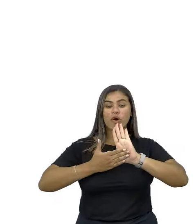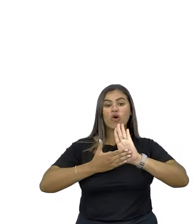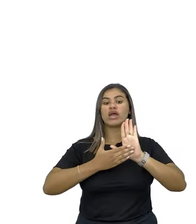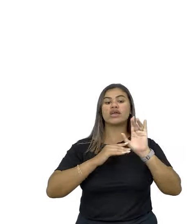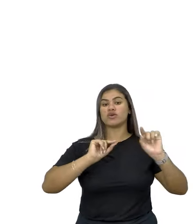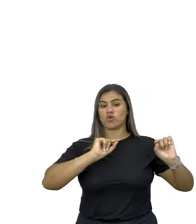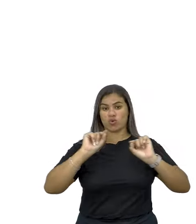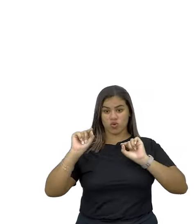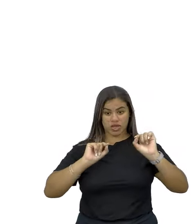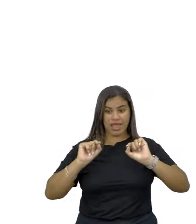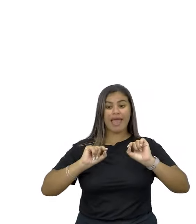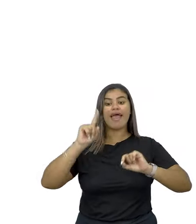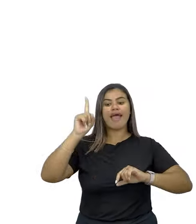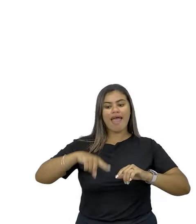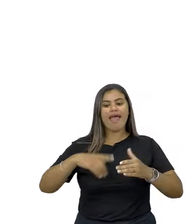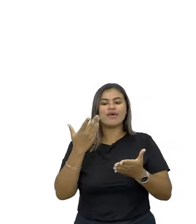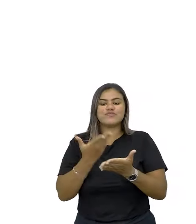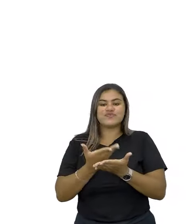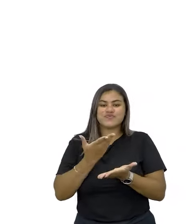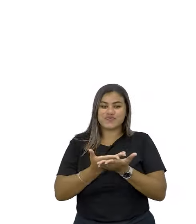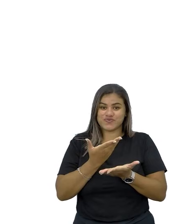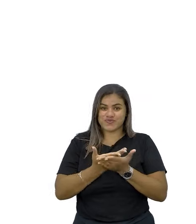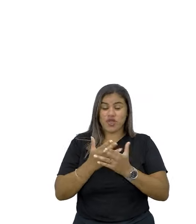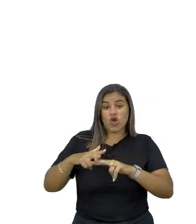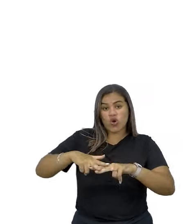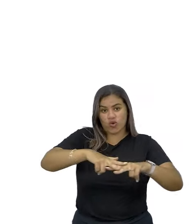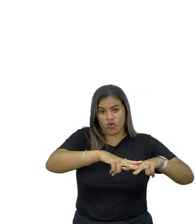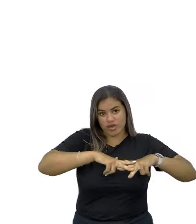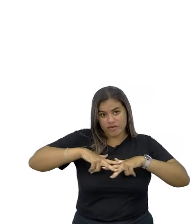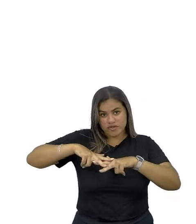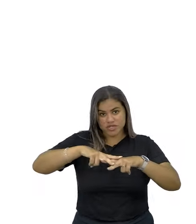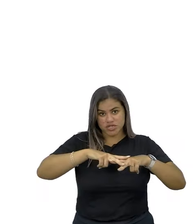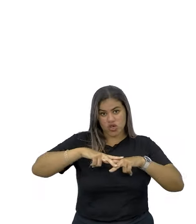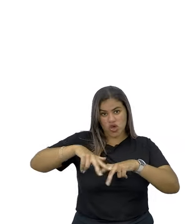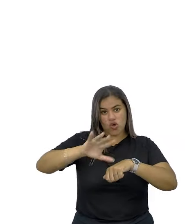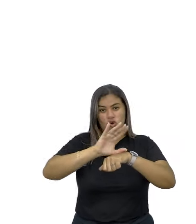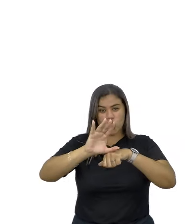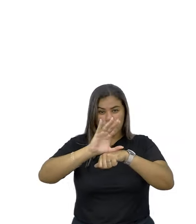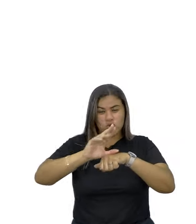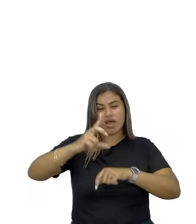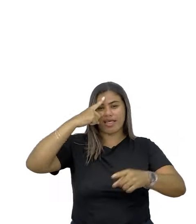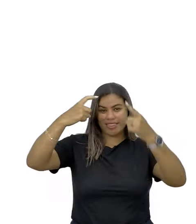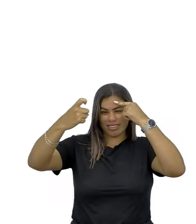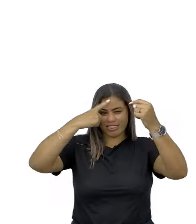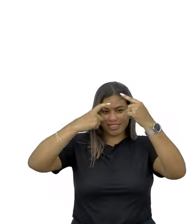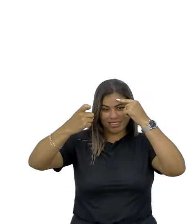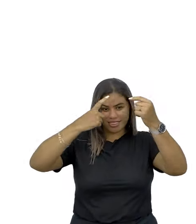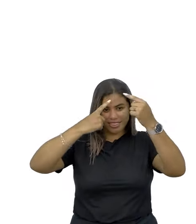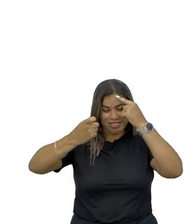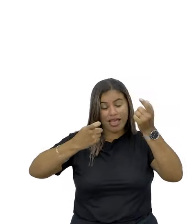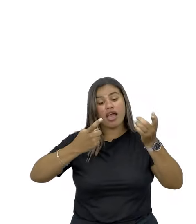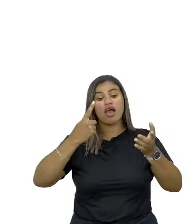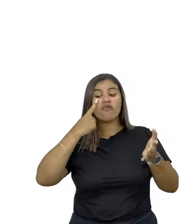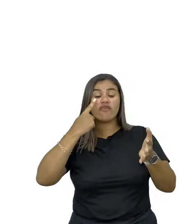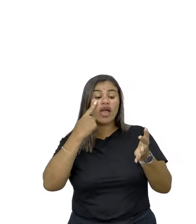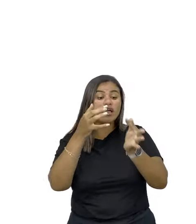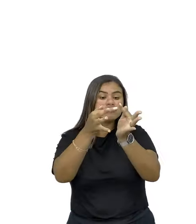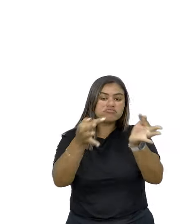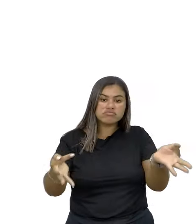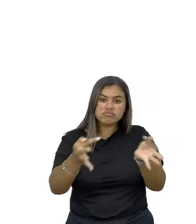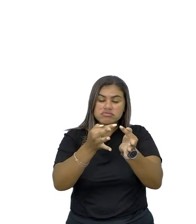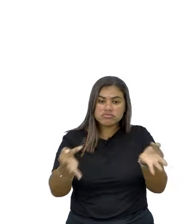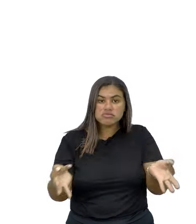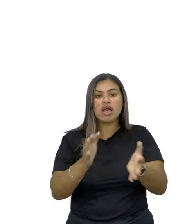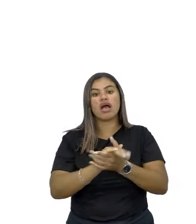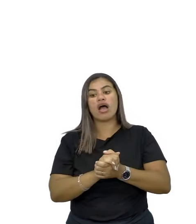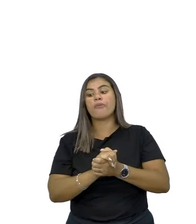fazer nessa primeira aula. Ele vai fazer o quê? Uma revisão dos conceitos e ideias, significados e conceitos. Ele vai trabalhar o